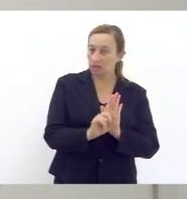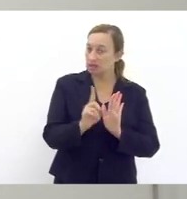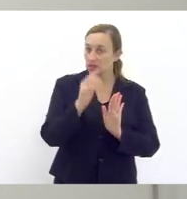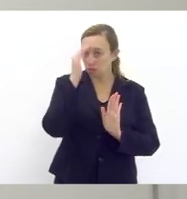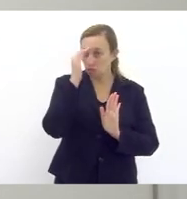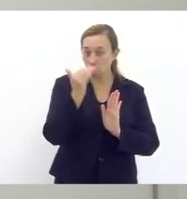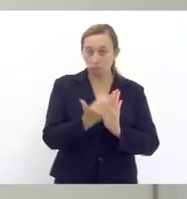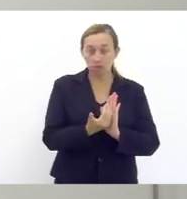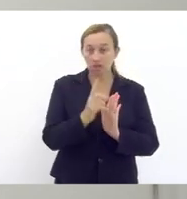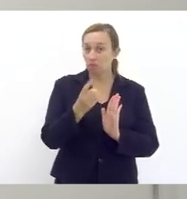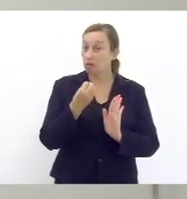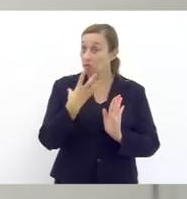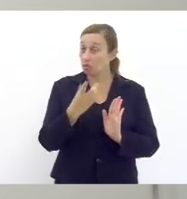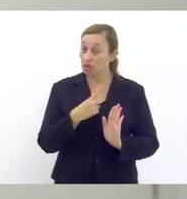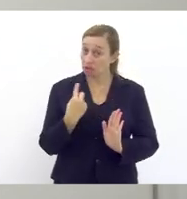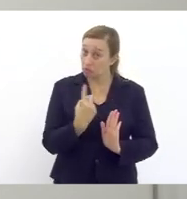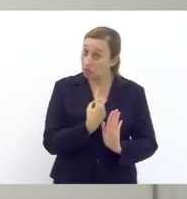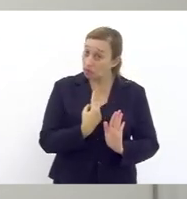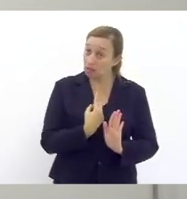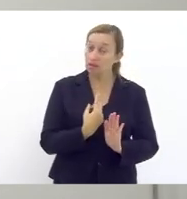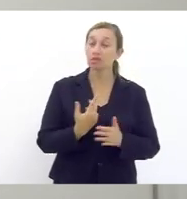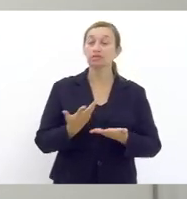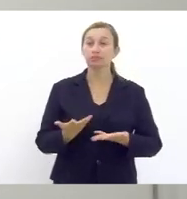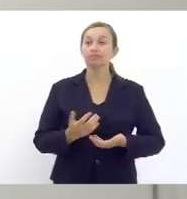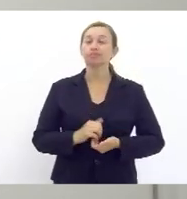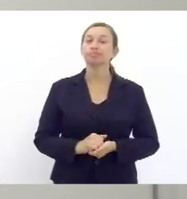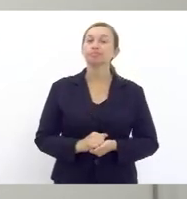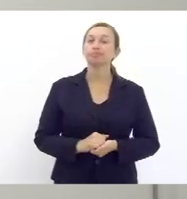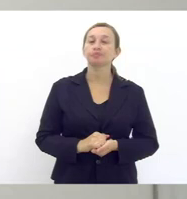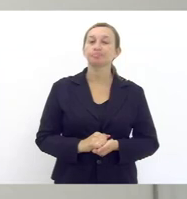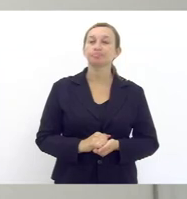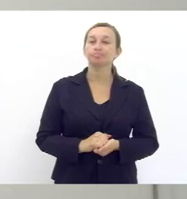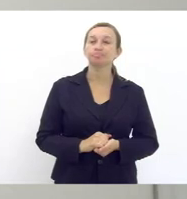em nenhum aspecto no coração terminal